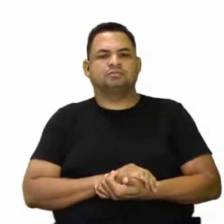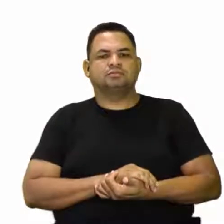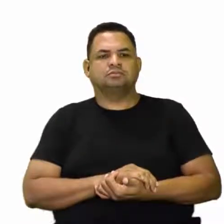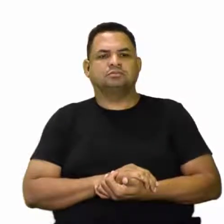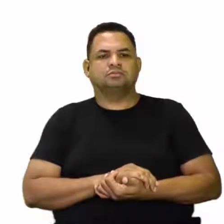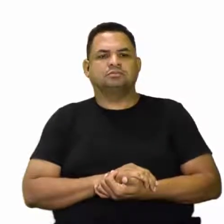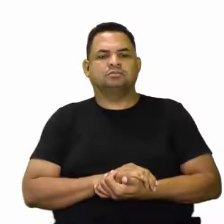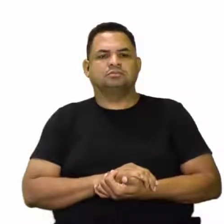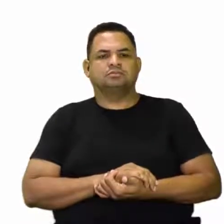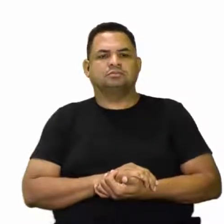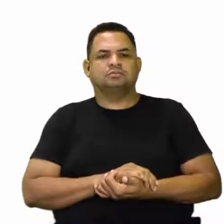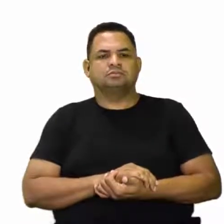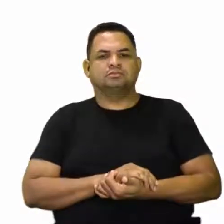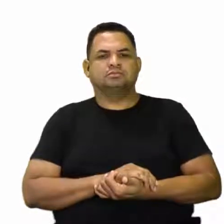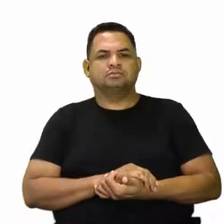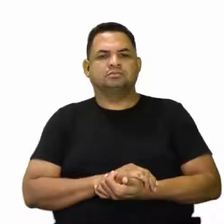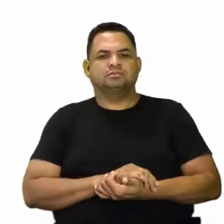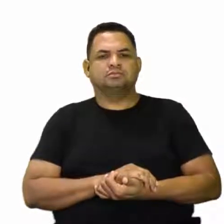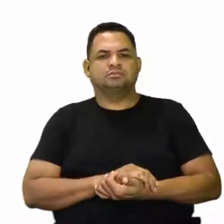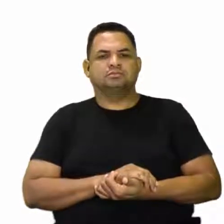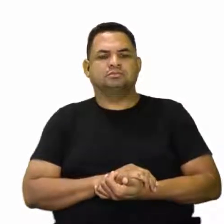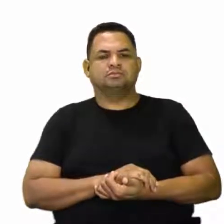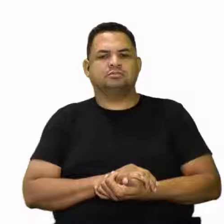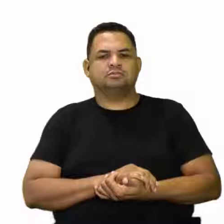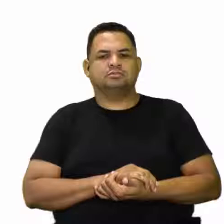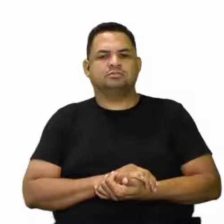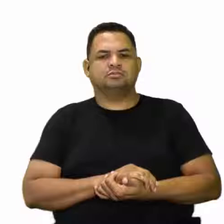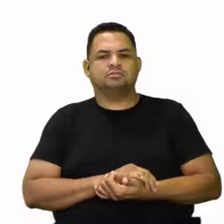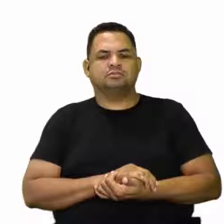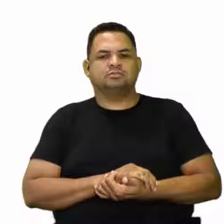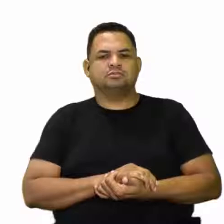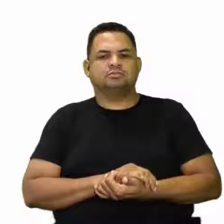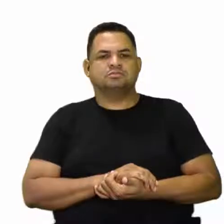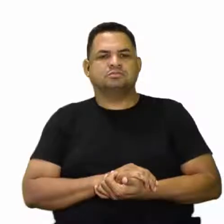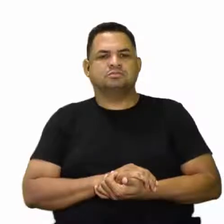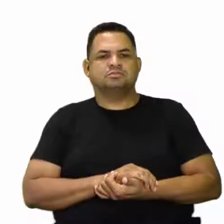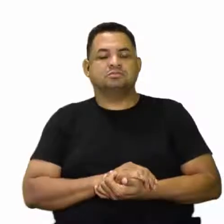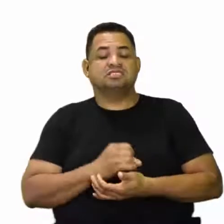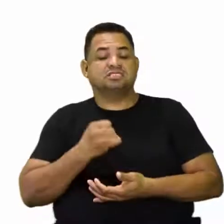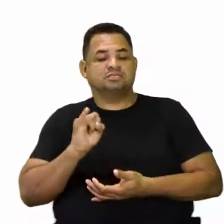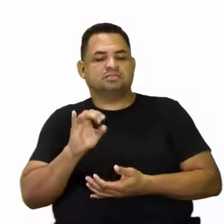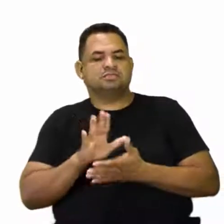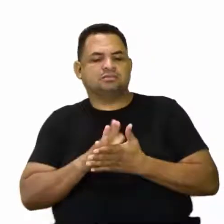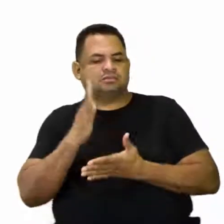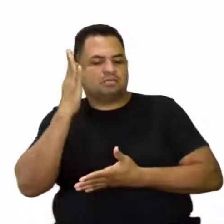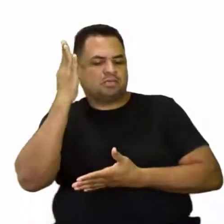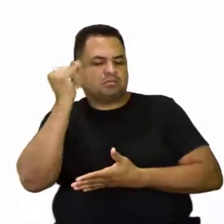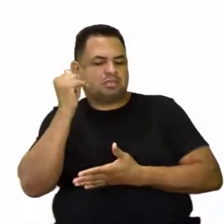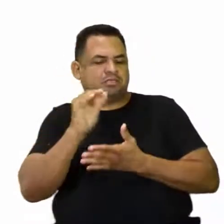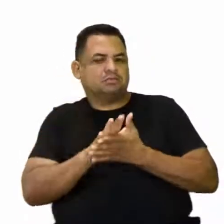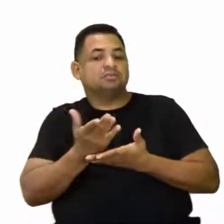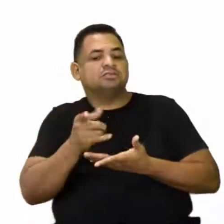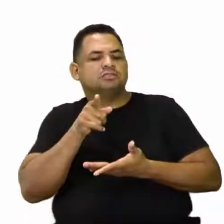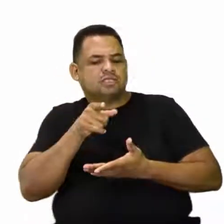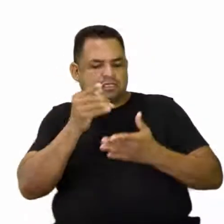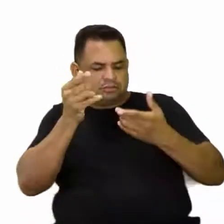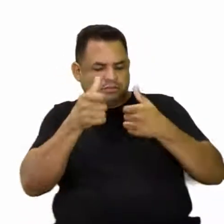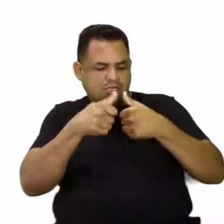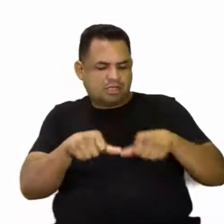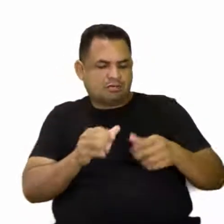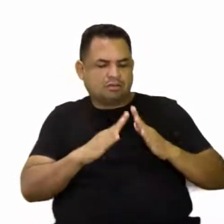casa, não tardaria em chegar. Se eu soubesse que você estava em casa, eu não